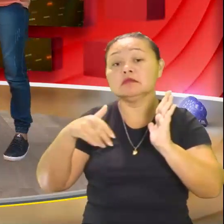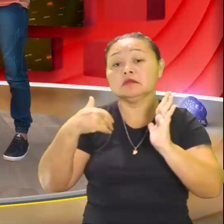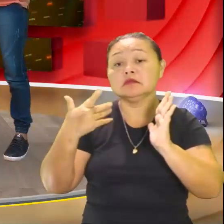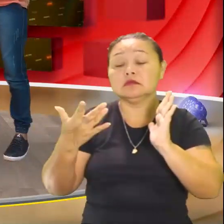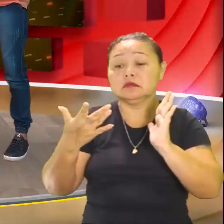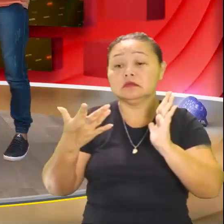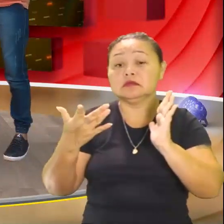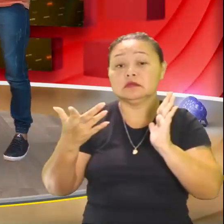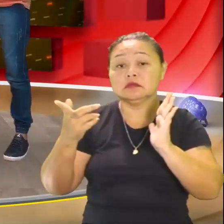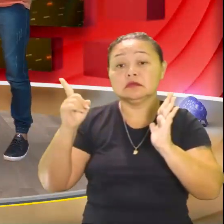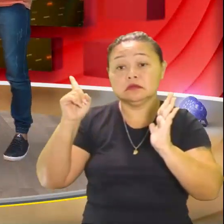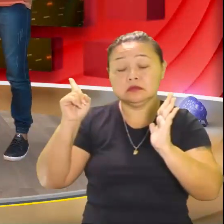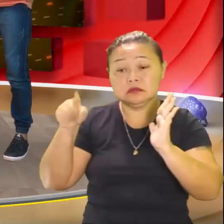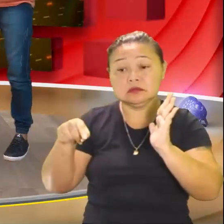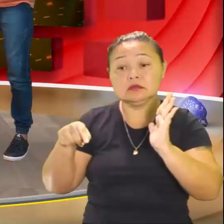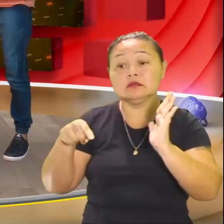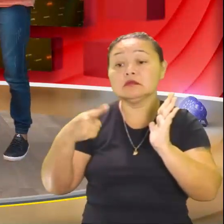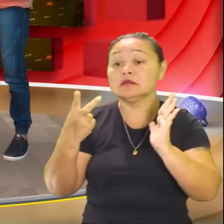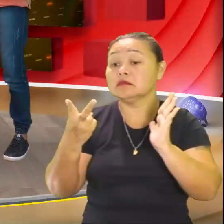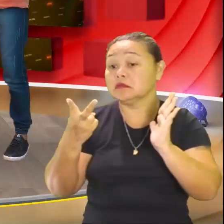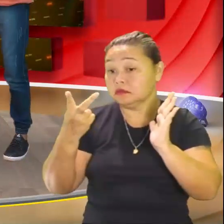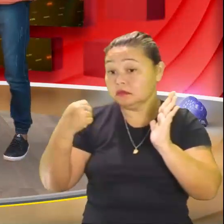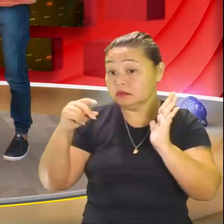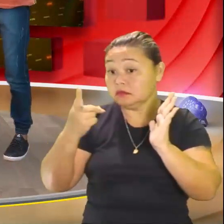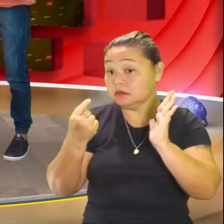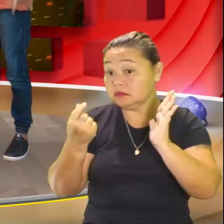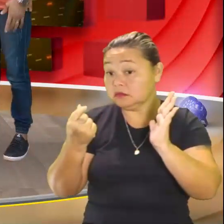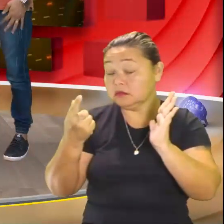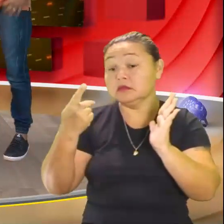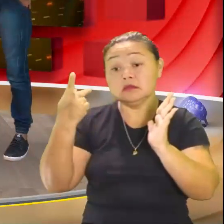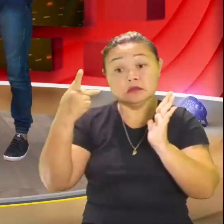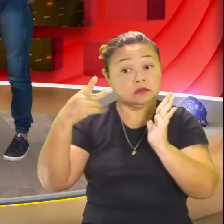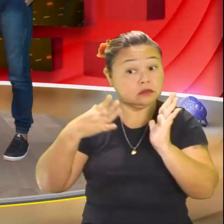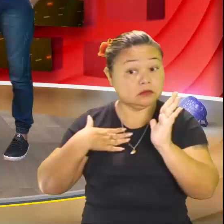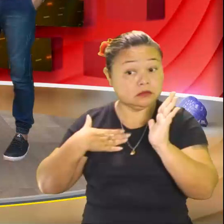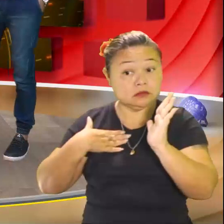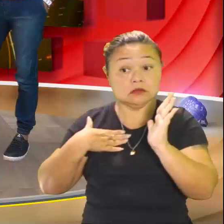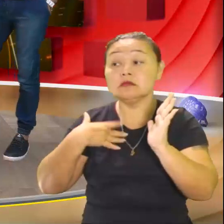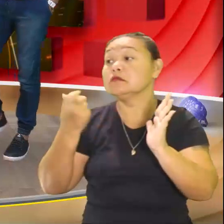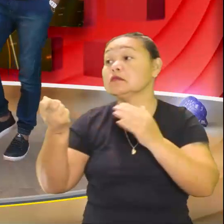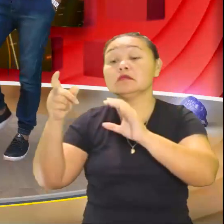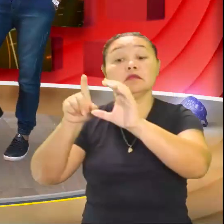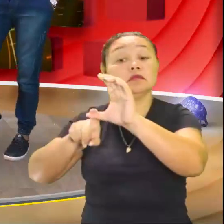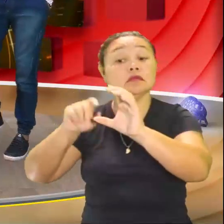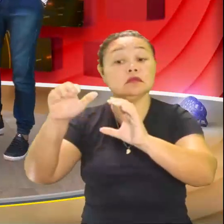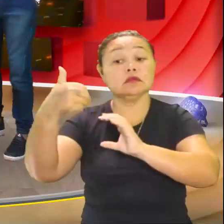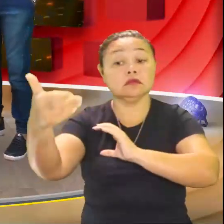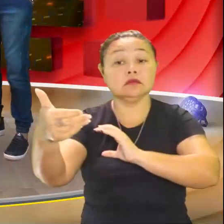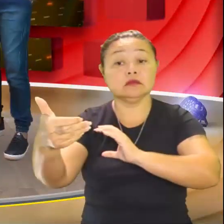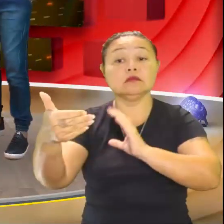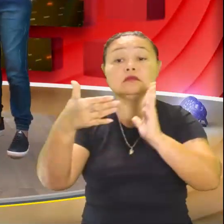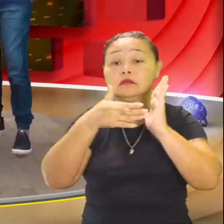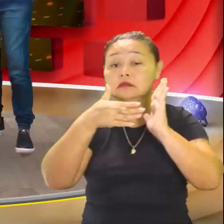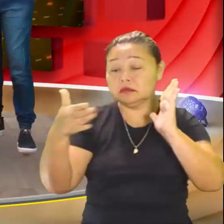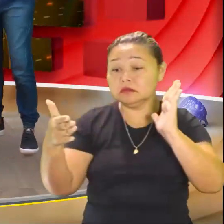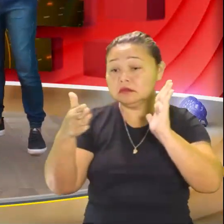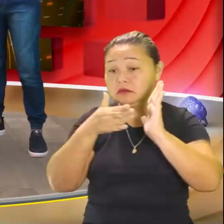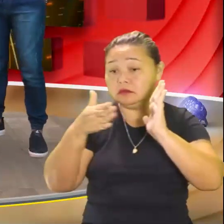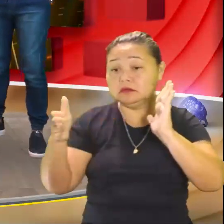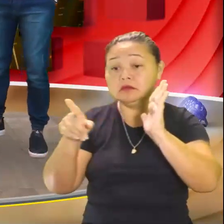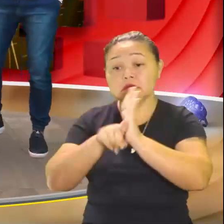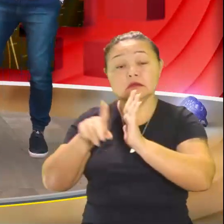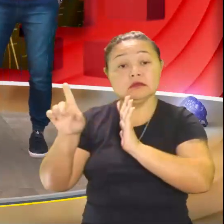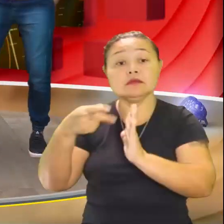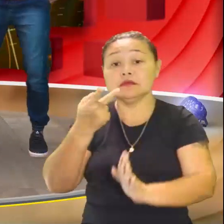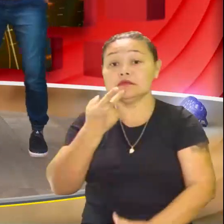que o negativo indica que esse valor não é meu. É um débito que eu tenho com alguém. Bem legal. O módulo é